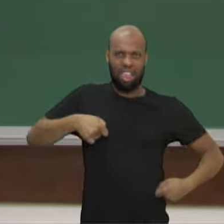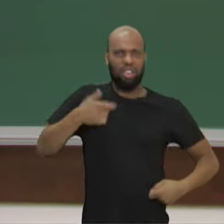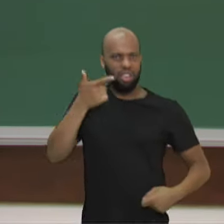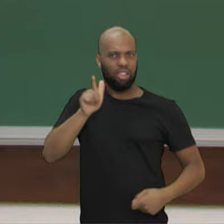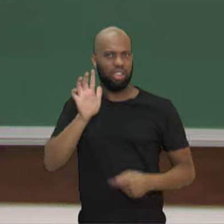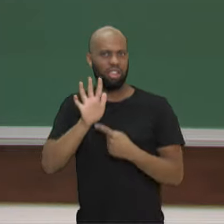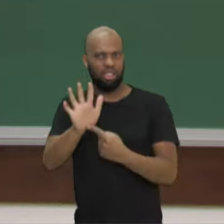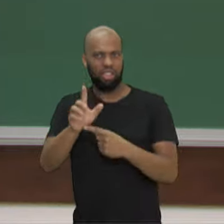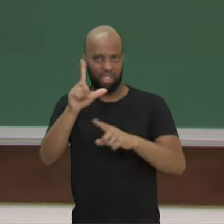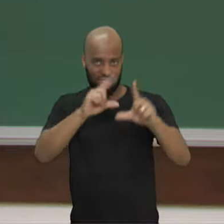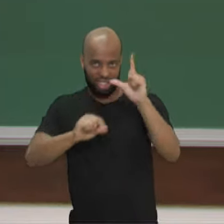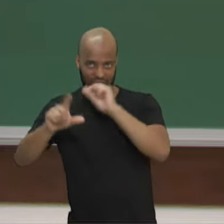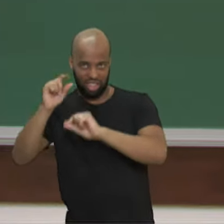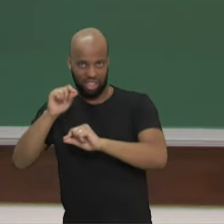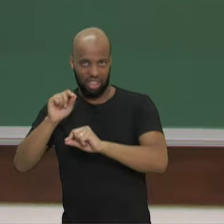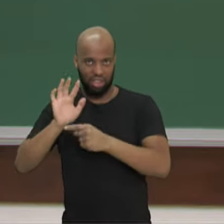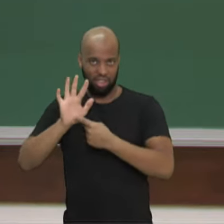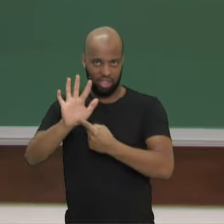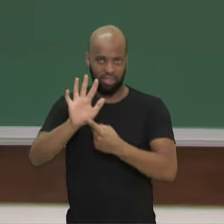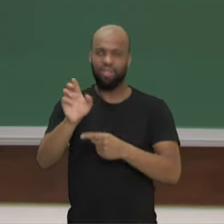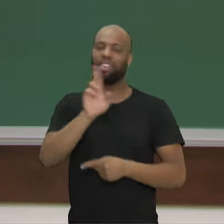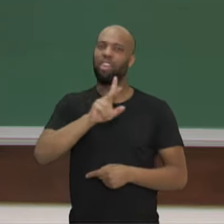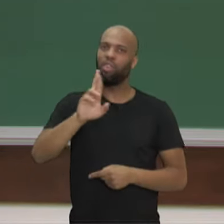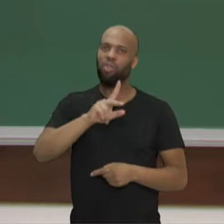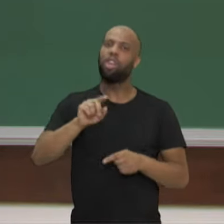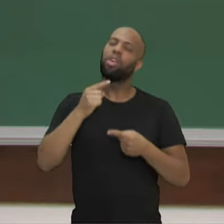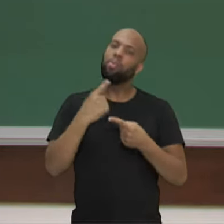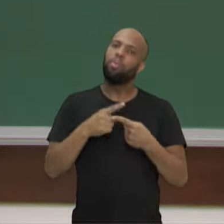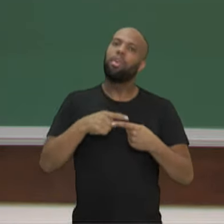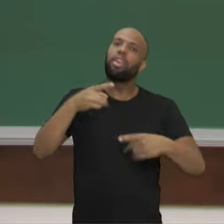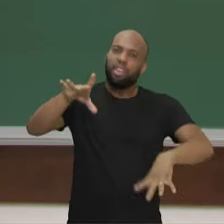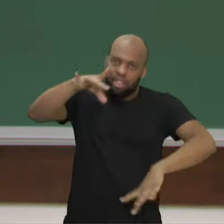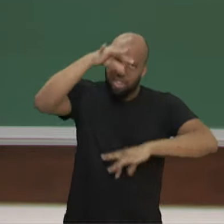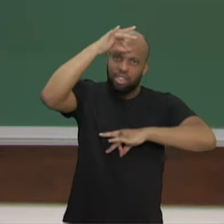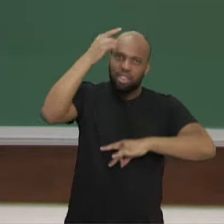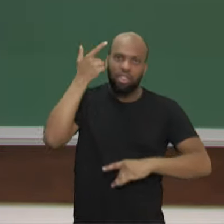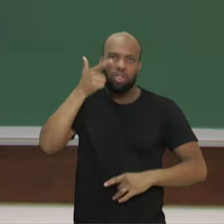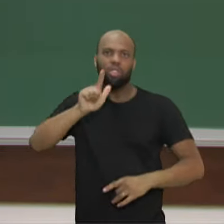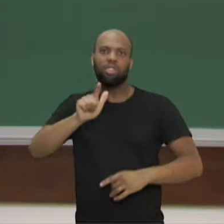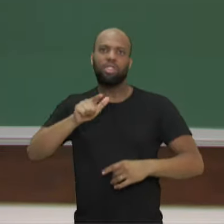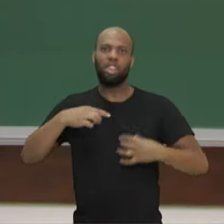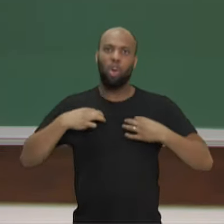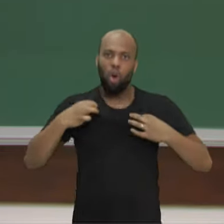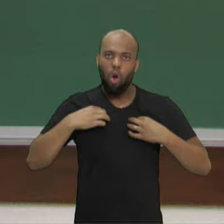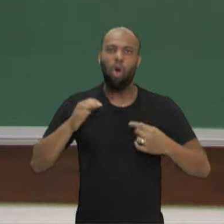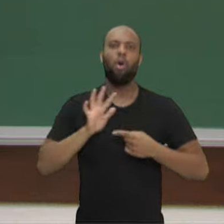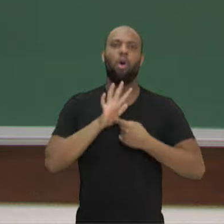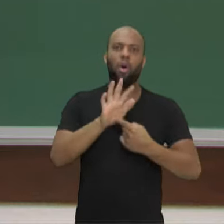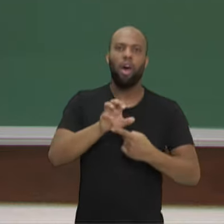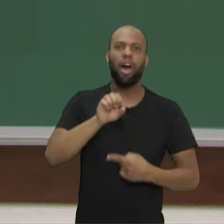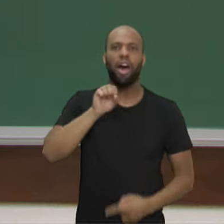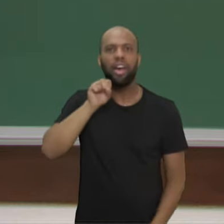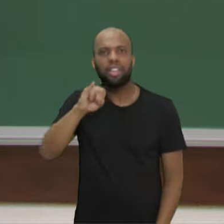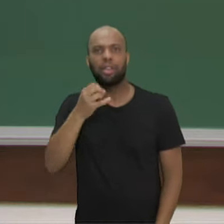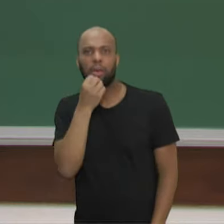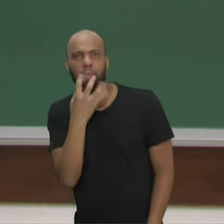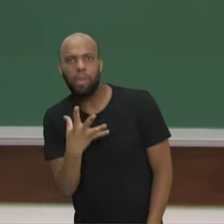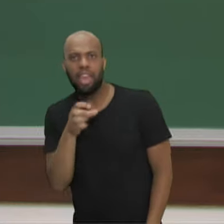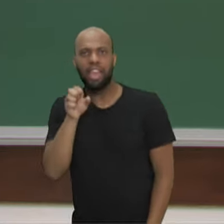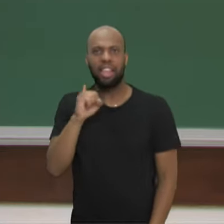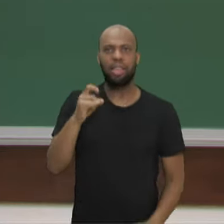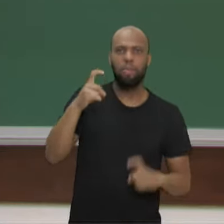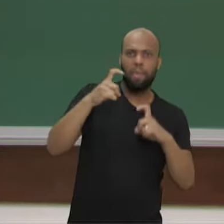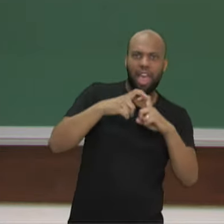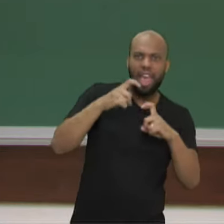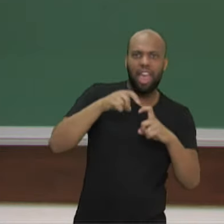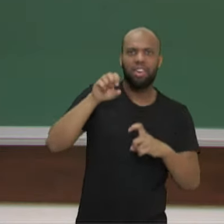a caracterização social, né? Pode ter a caracterização psicológica da personagem, se está bem, louco, enfim, se é um